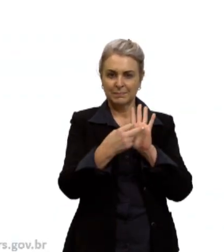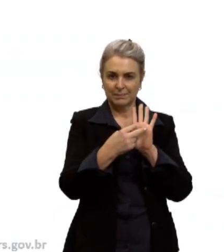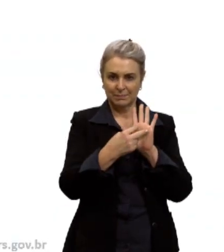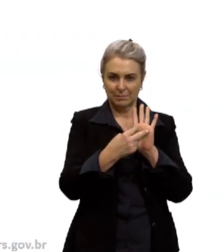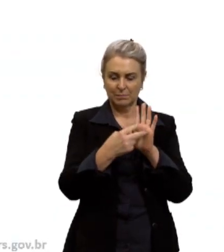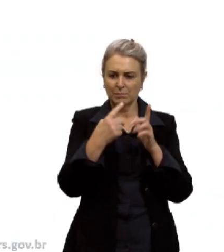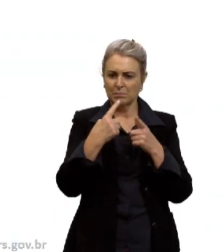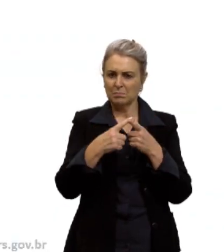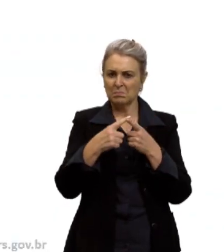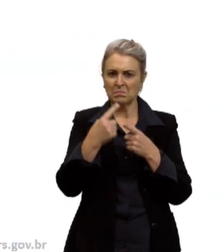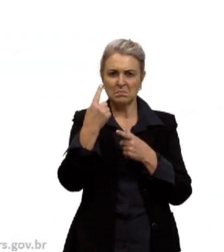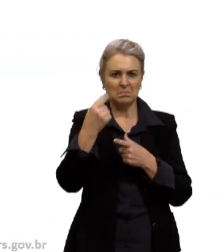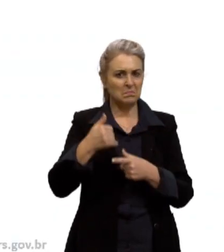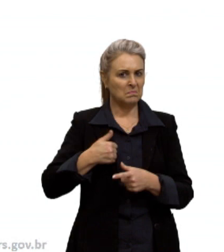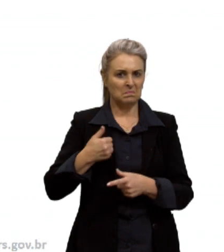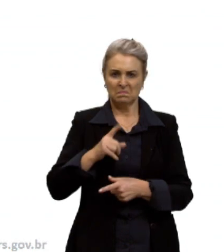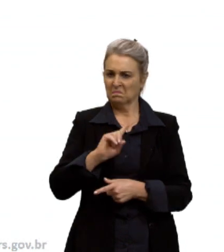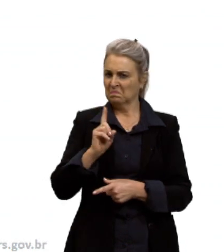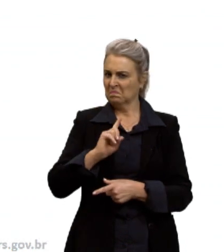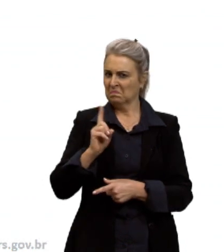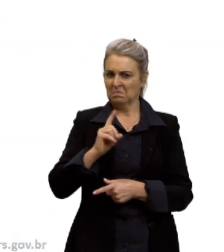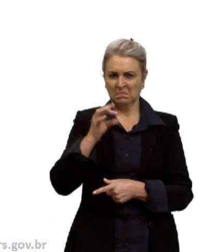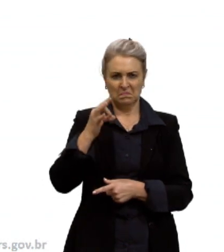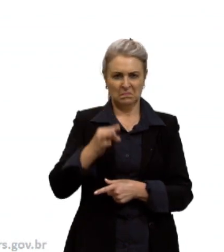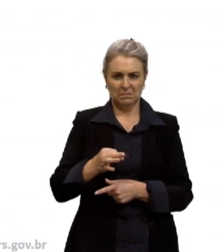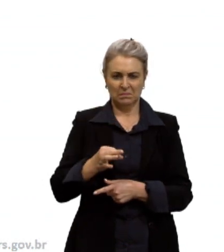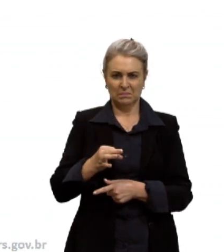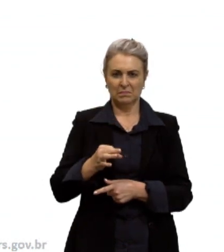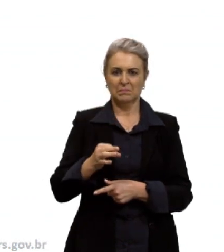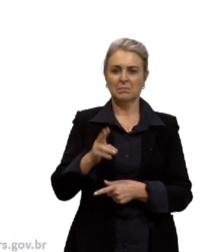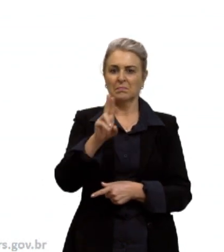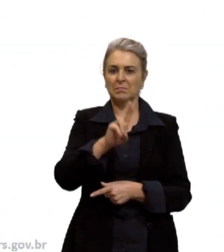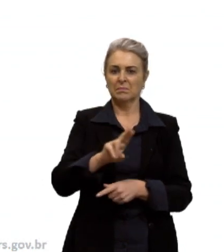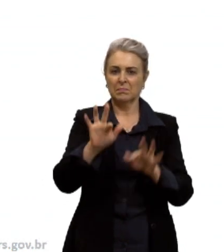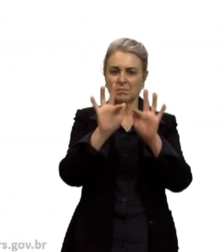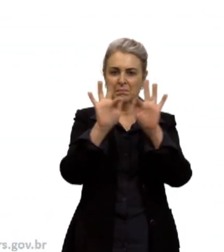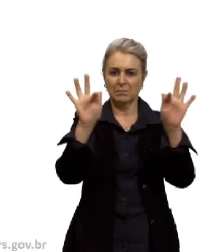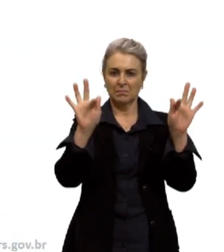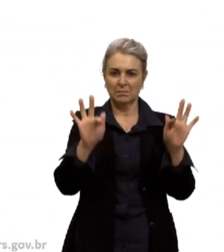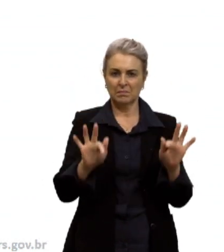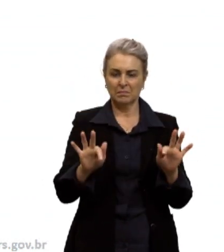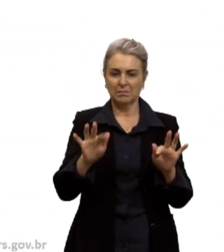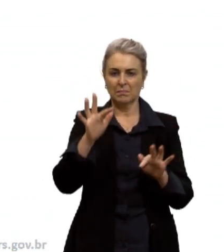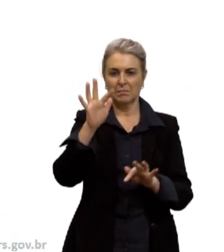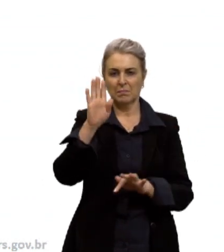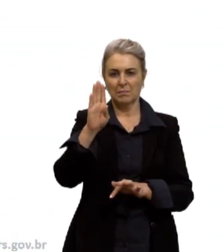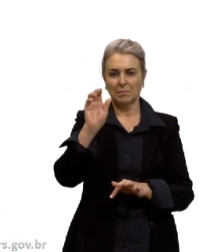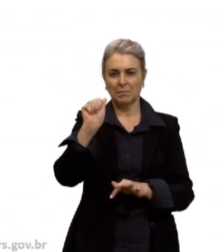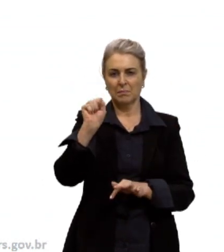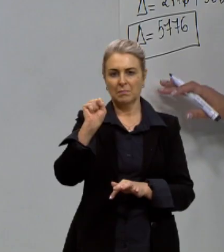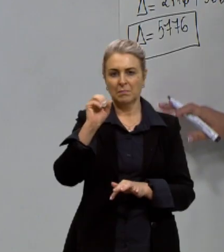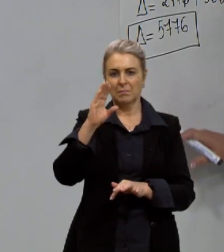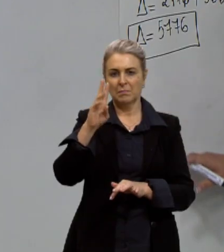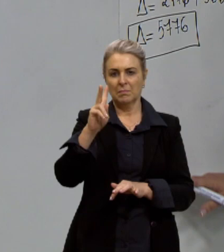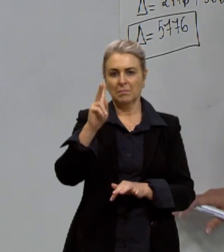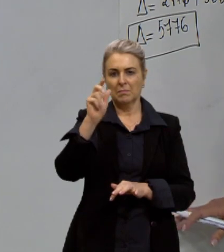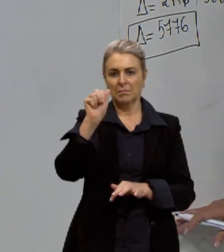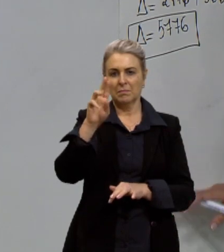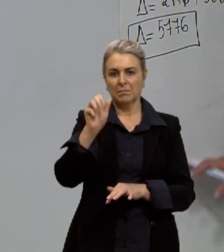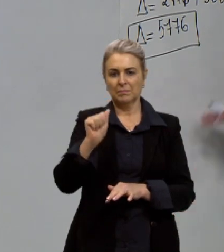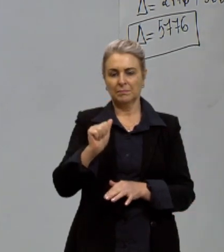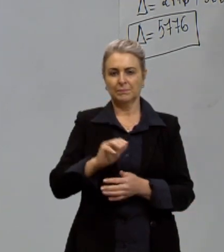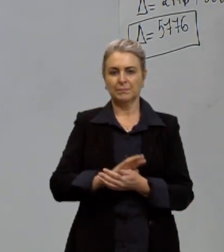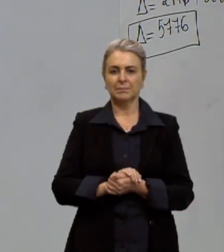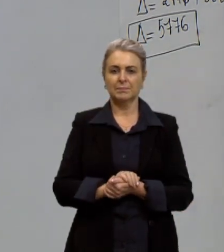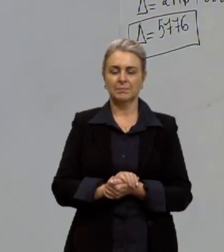delas. Então vamos aplicar isso aqui na fórmula de Bhaskara. Eu vou fazer aqui. Consigo fazer aqui?